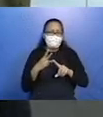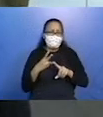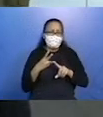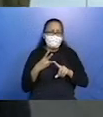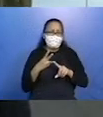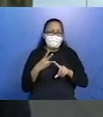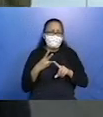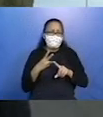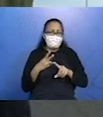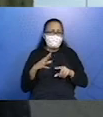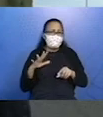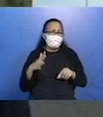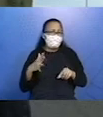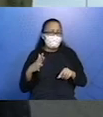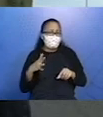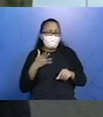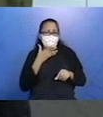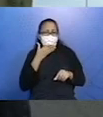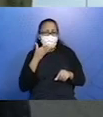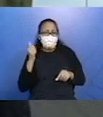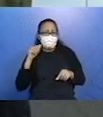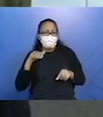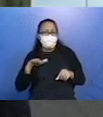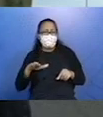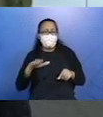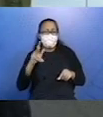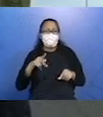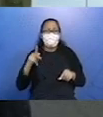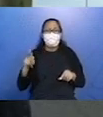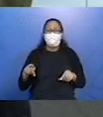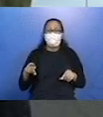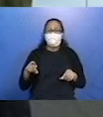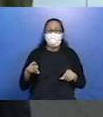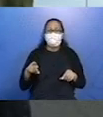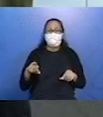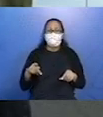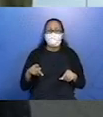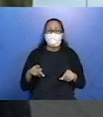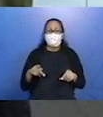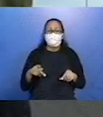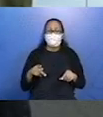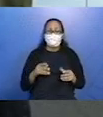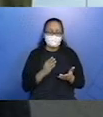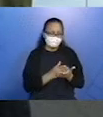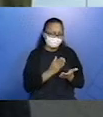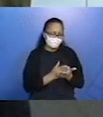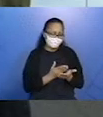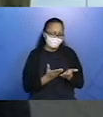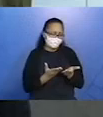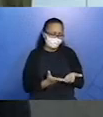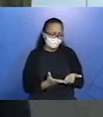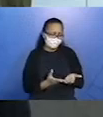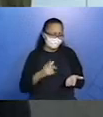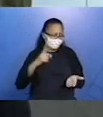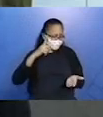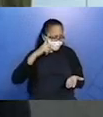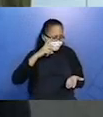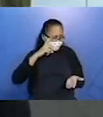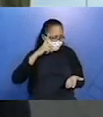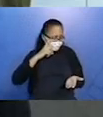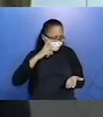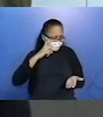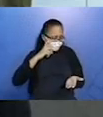uma que está um pouco melhor e manda para o professor. Então, focaliza o seu caderno direitinho, tira a foto do seu